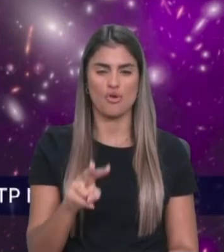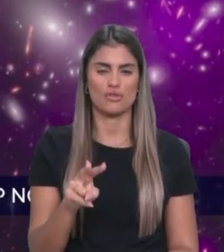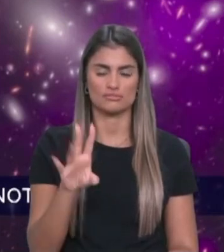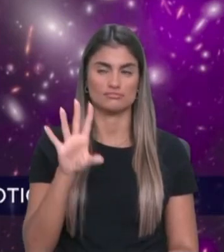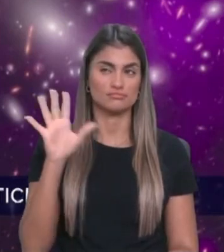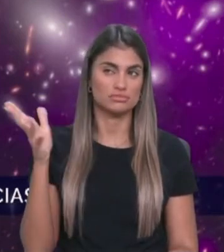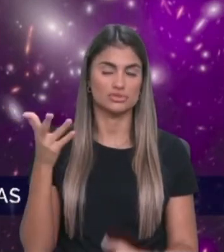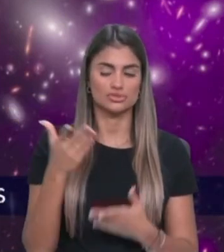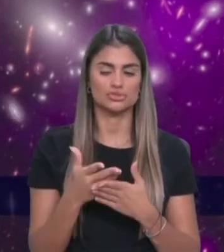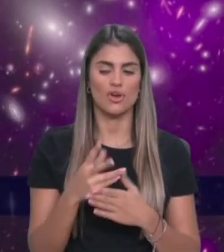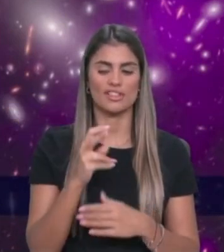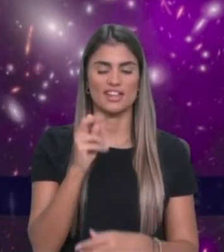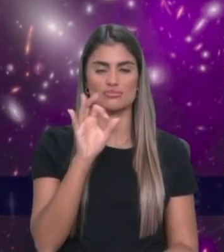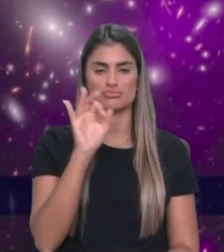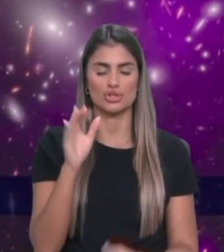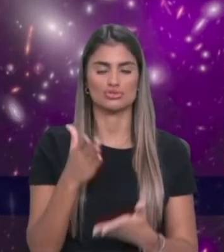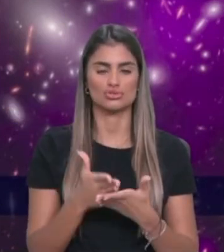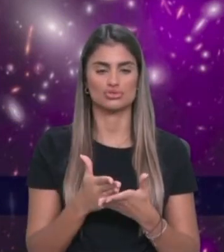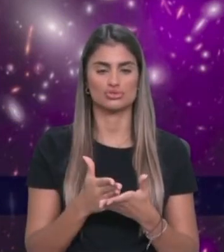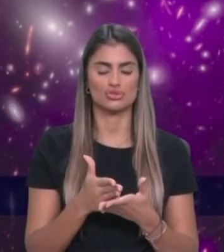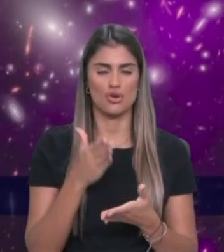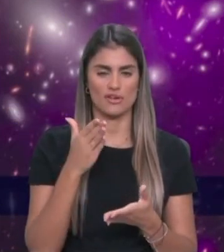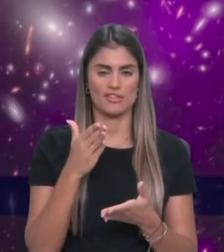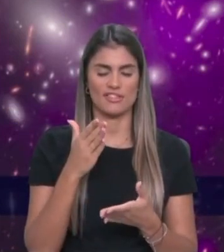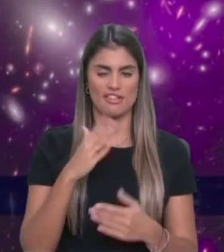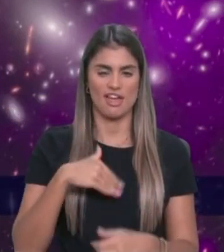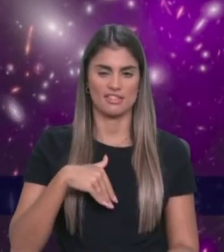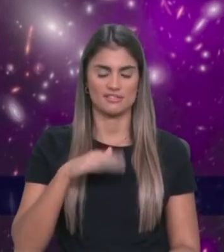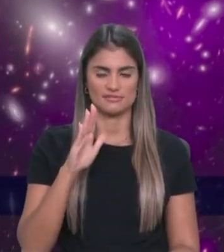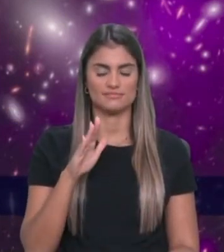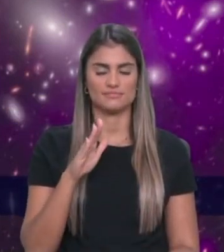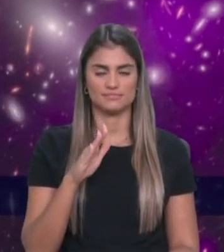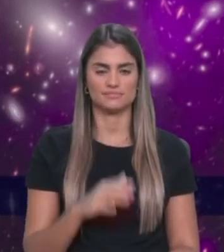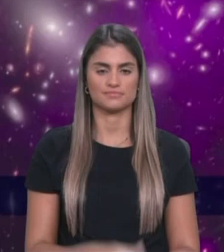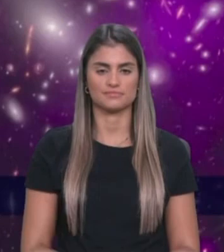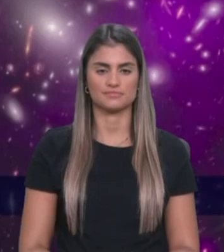apenas 3% da sua idade quando